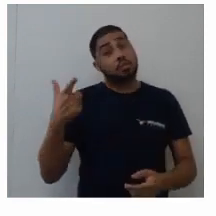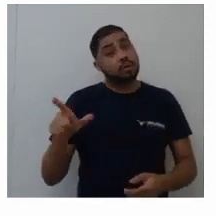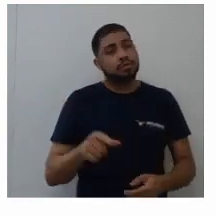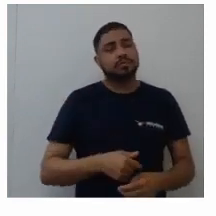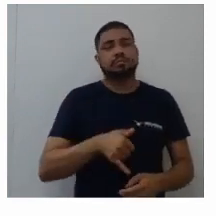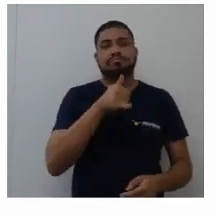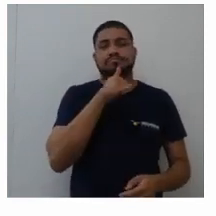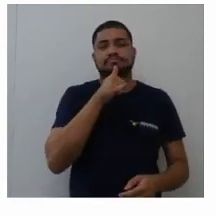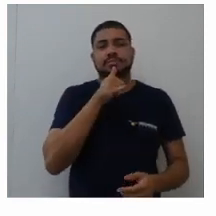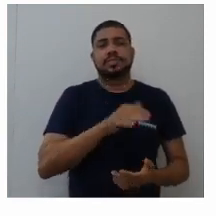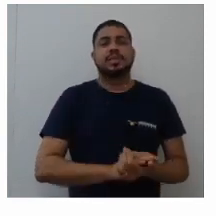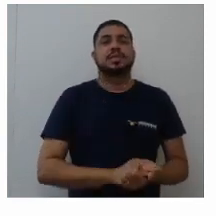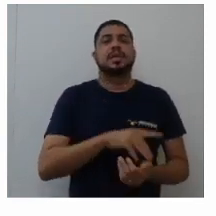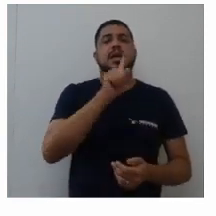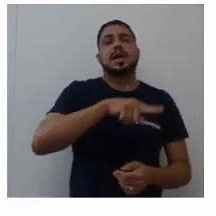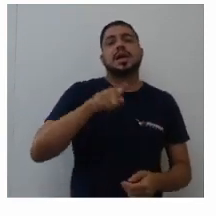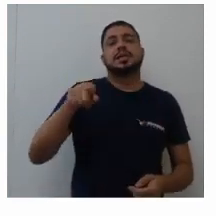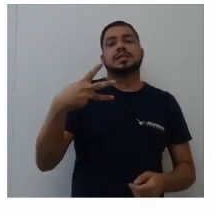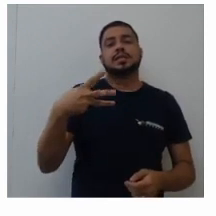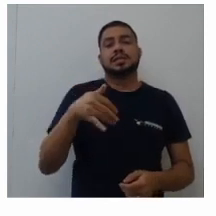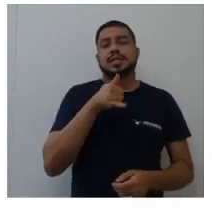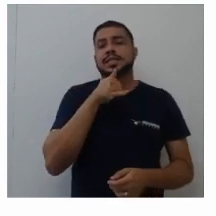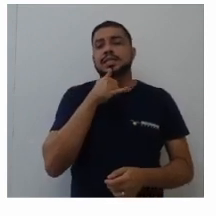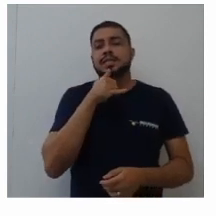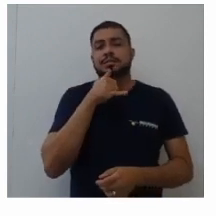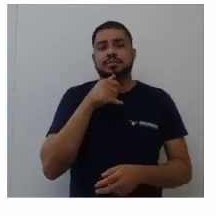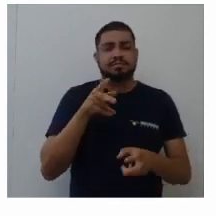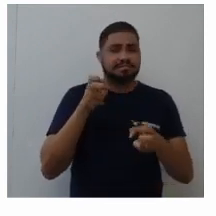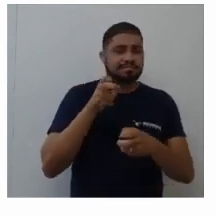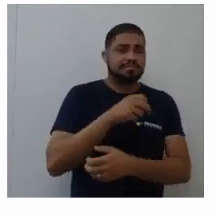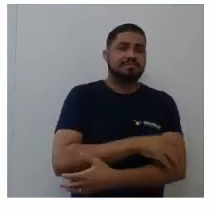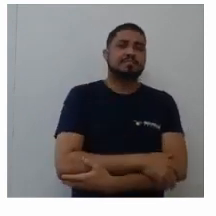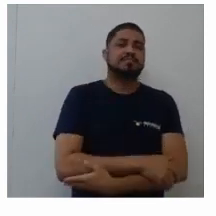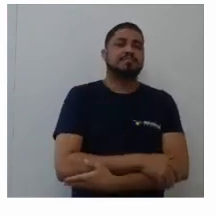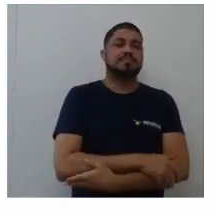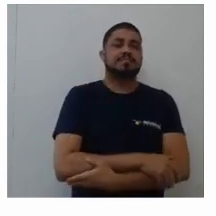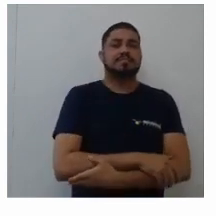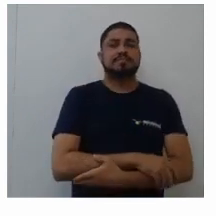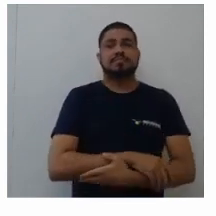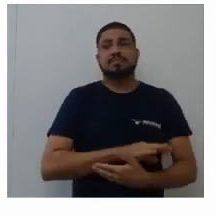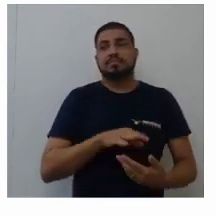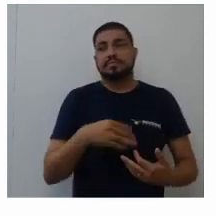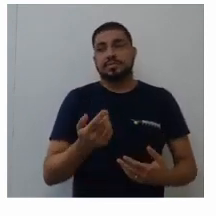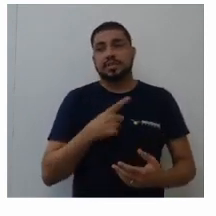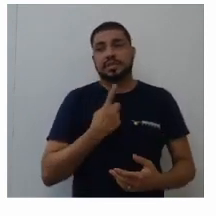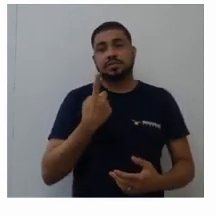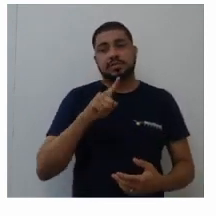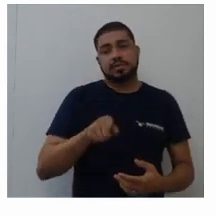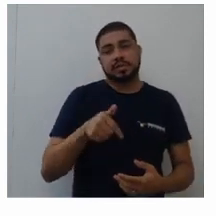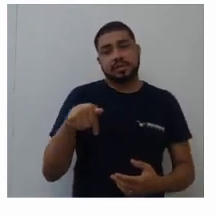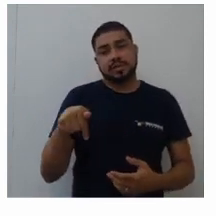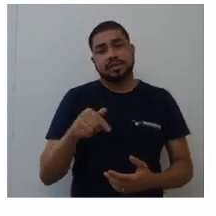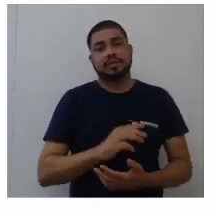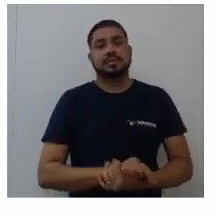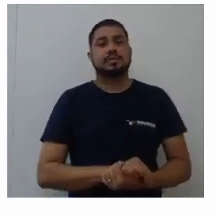você, vê? Raiz de 3, por exemplo. Sacou ali? Olha lá. Então eu tenho